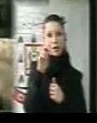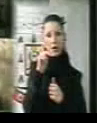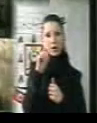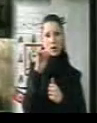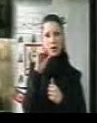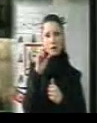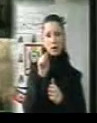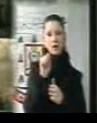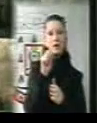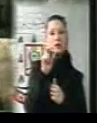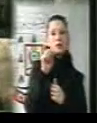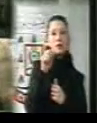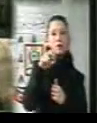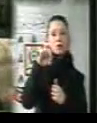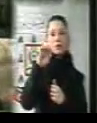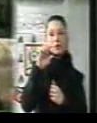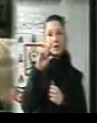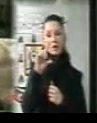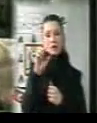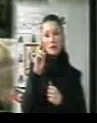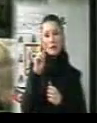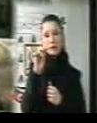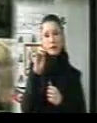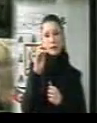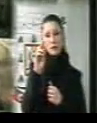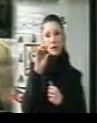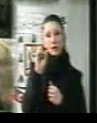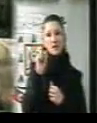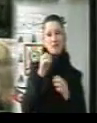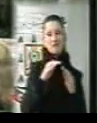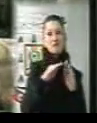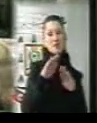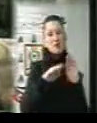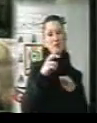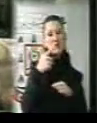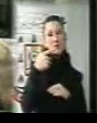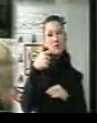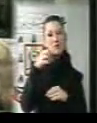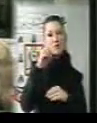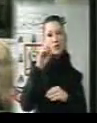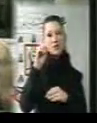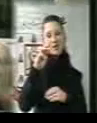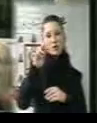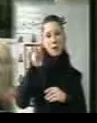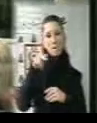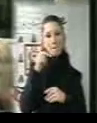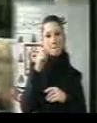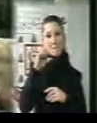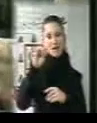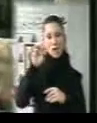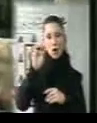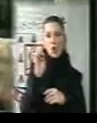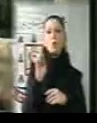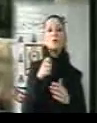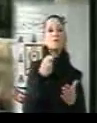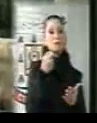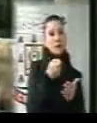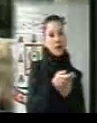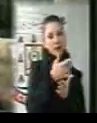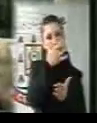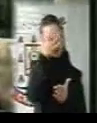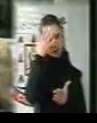de Criciúma, com as desapropriações, somam em torno de 200 milhões de reais, que é um valor